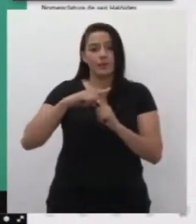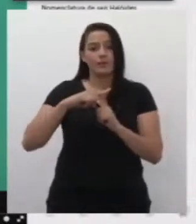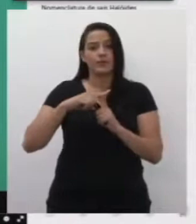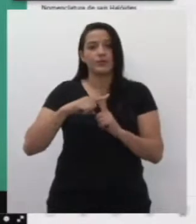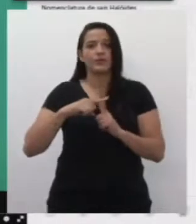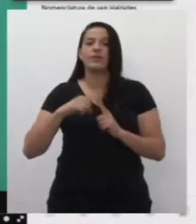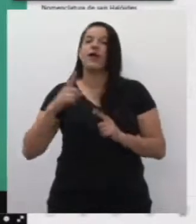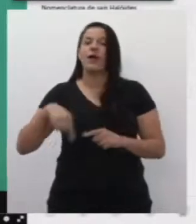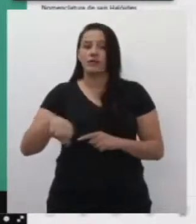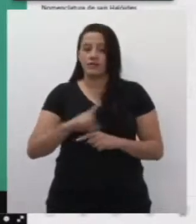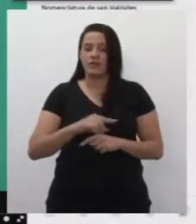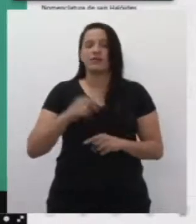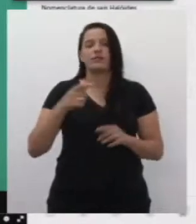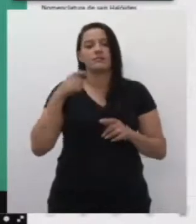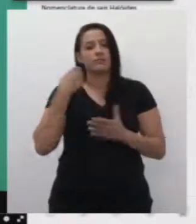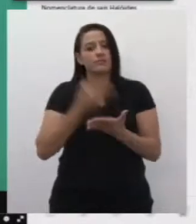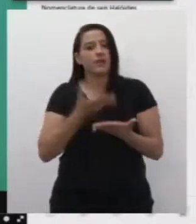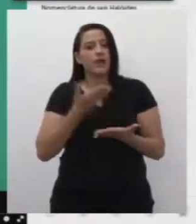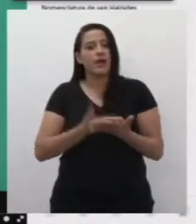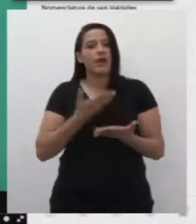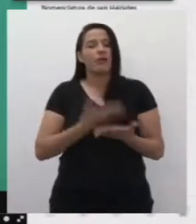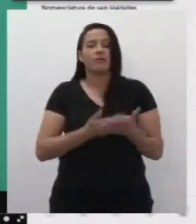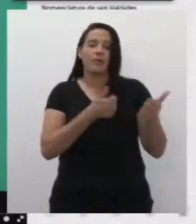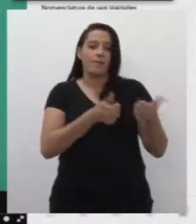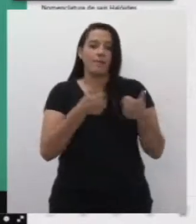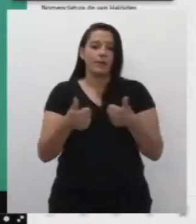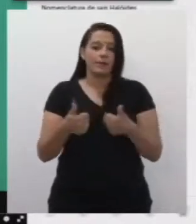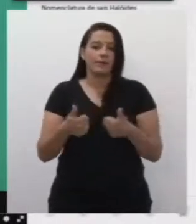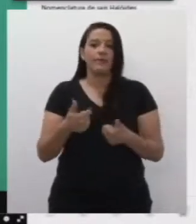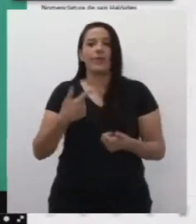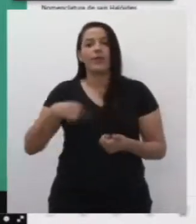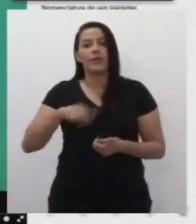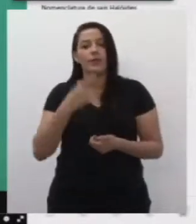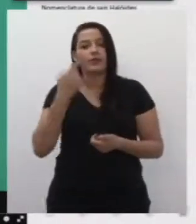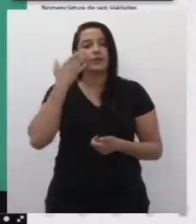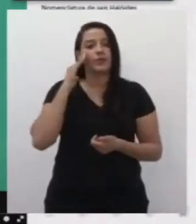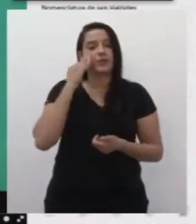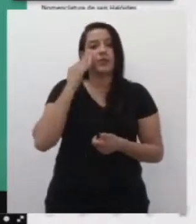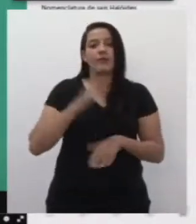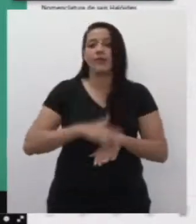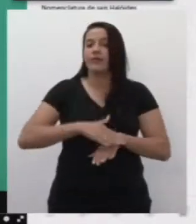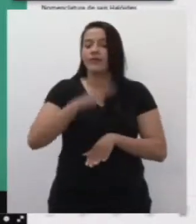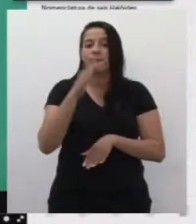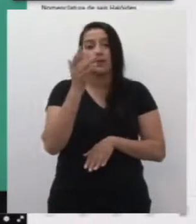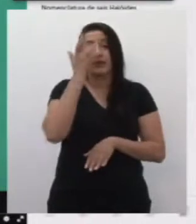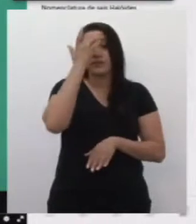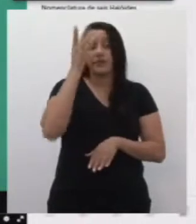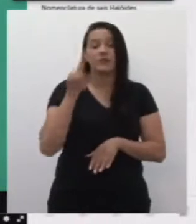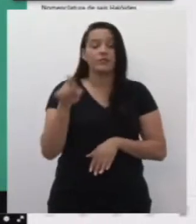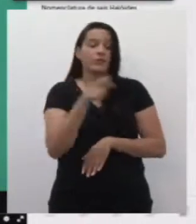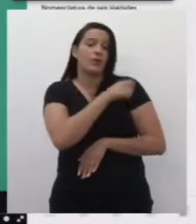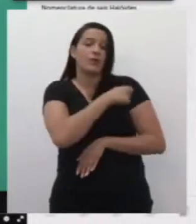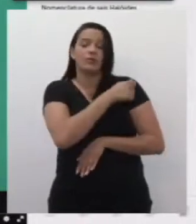gente regrava essa aula. E a gente tenta entender como é que a gente pode deixar esse conteúdo mais fácil, né, para o aluno entender.